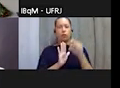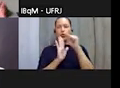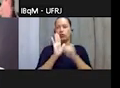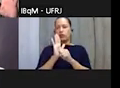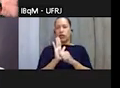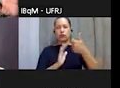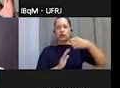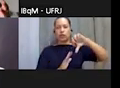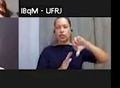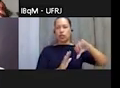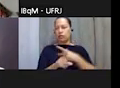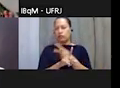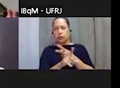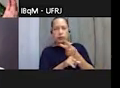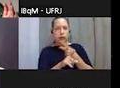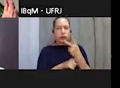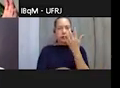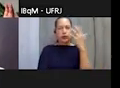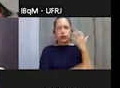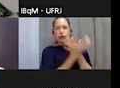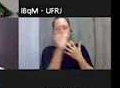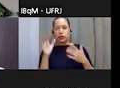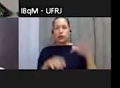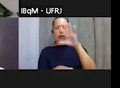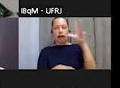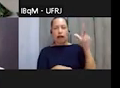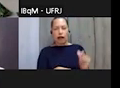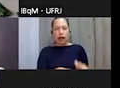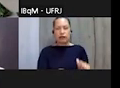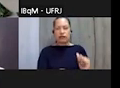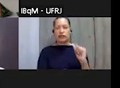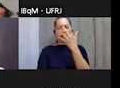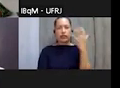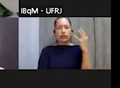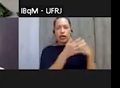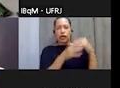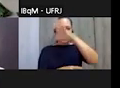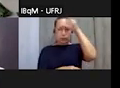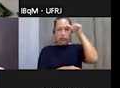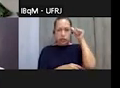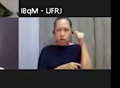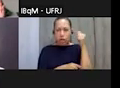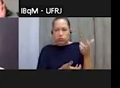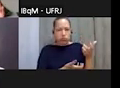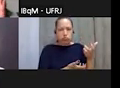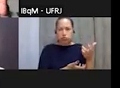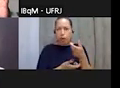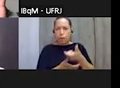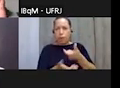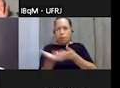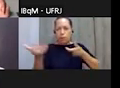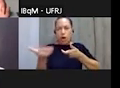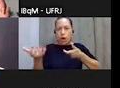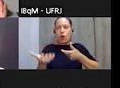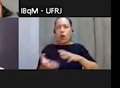que caça pelo meio da África, pelo meio da floresta amazônica, carregando um rifle, matando os leões para, no final, descobrir